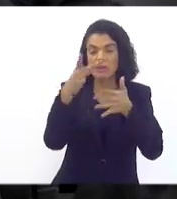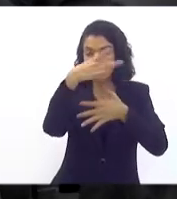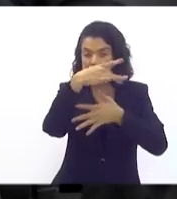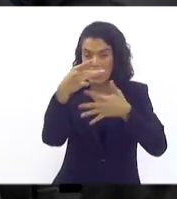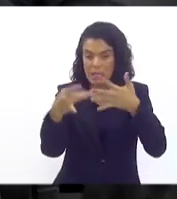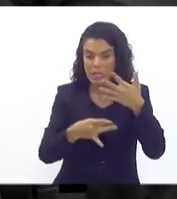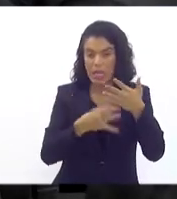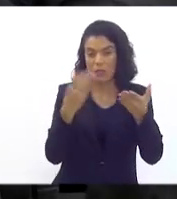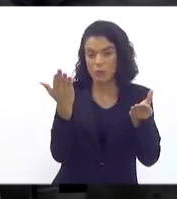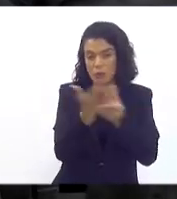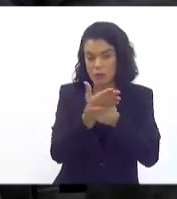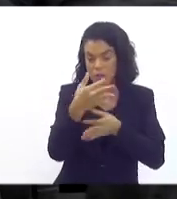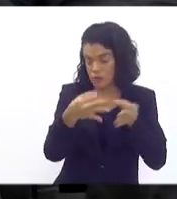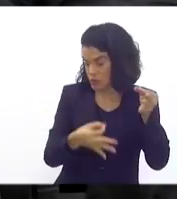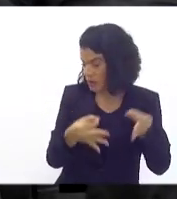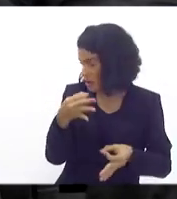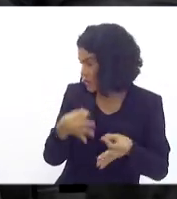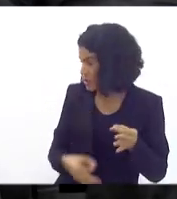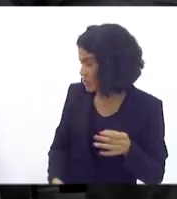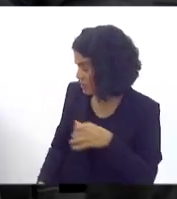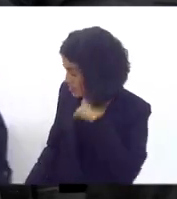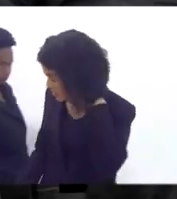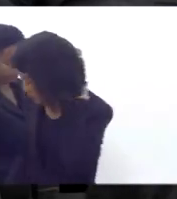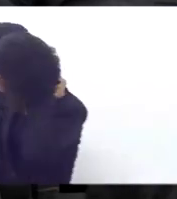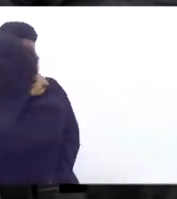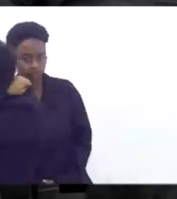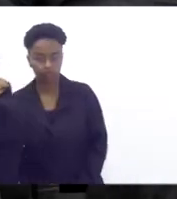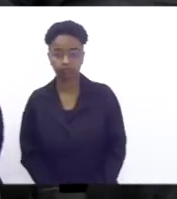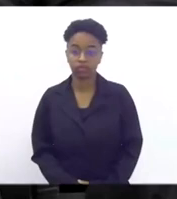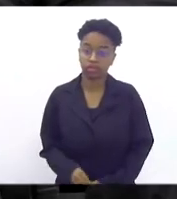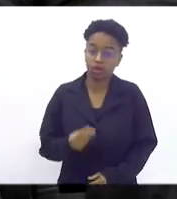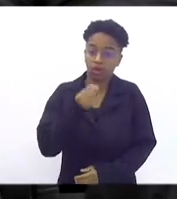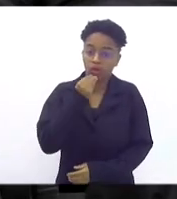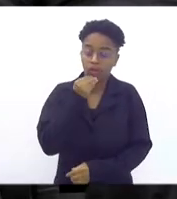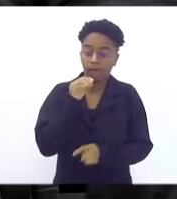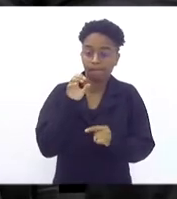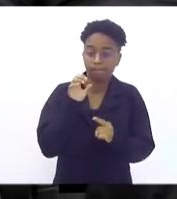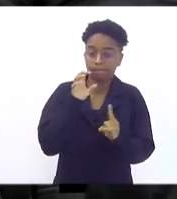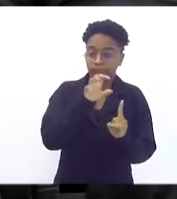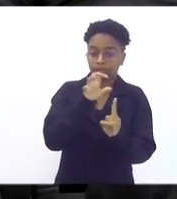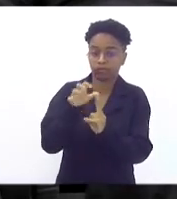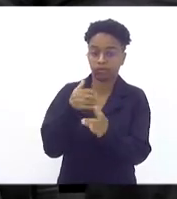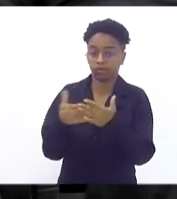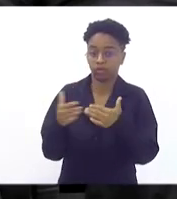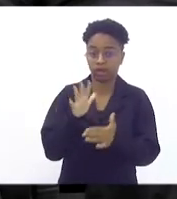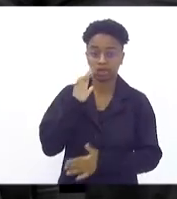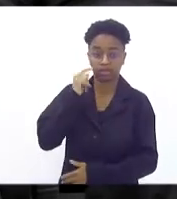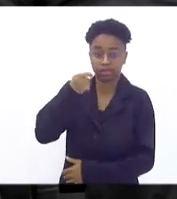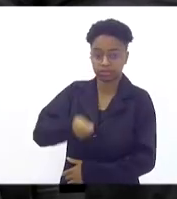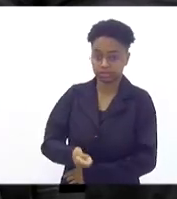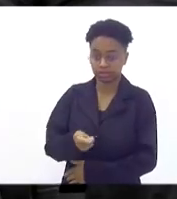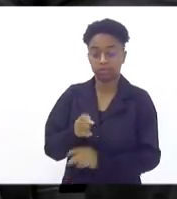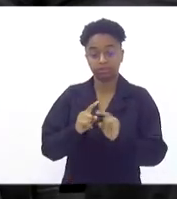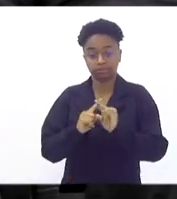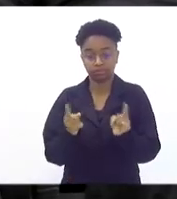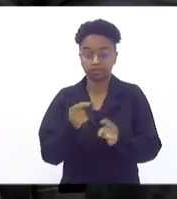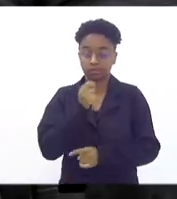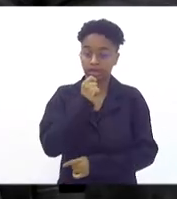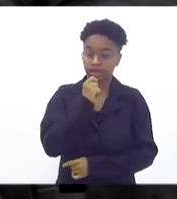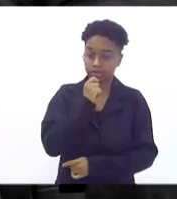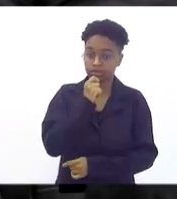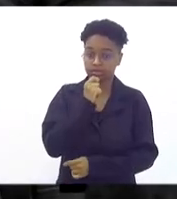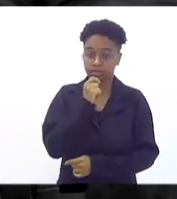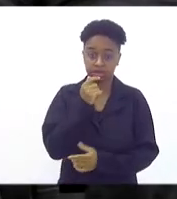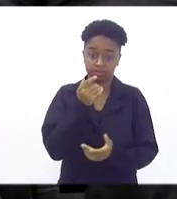esses processos dessa judicialização que isso obviamente impacta em qualquer decisão que você vai tomar mas tem esse ponto ainda é um ponto